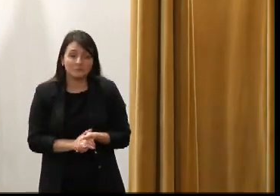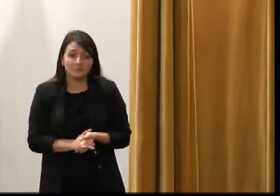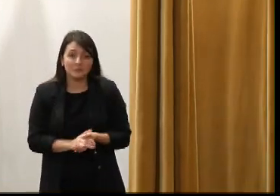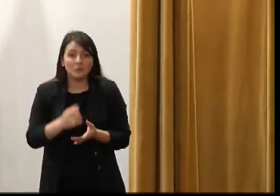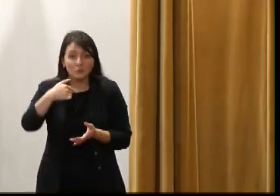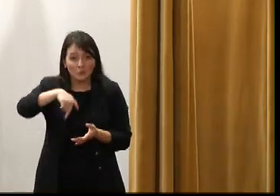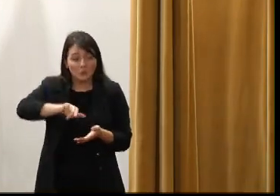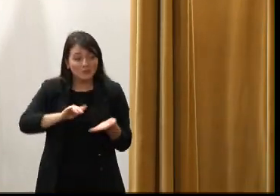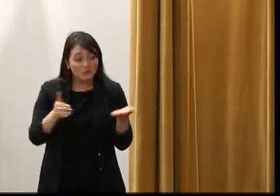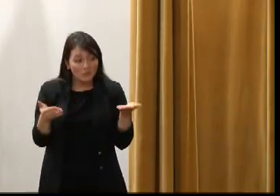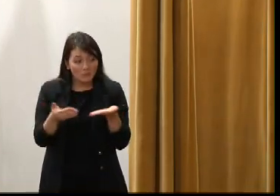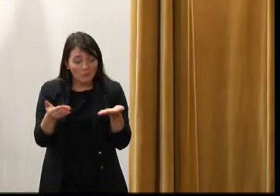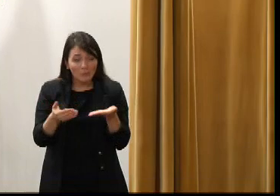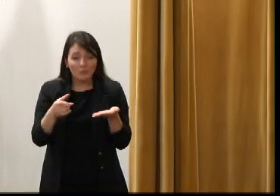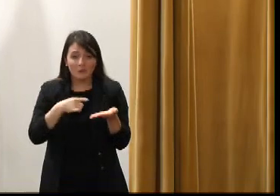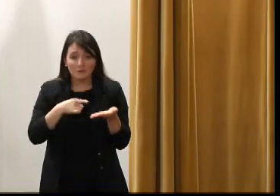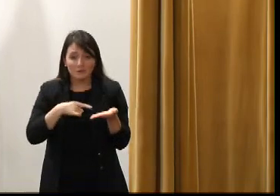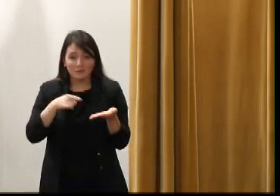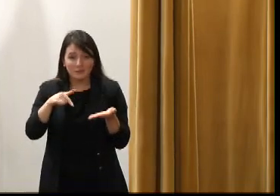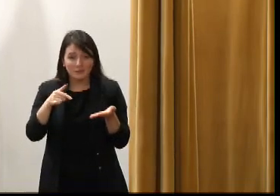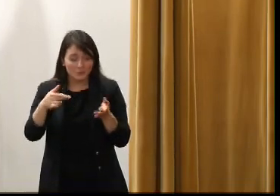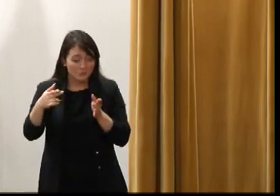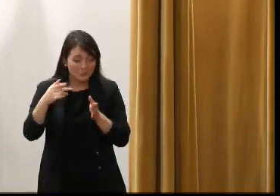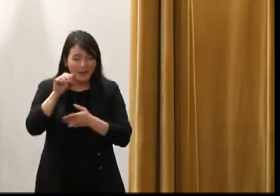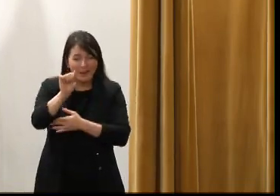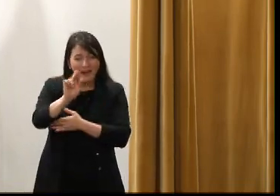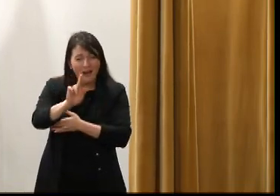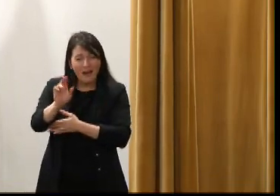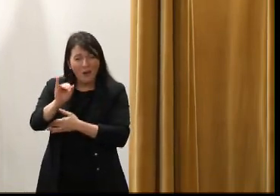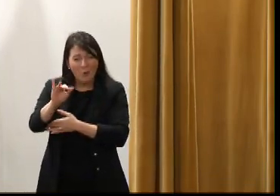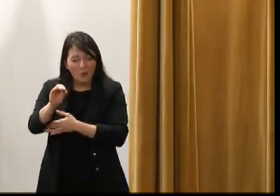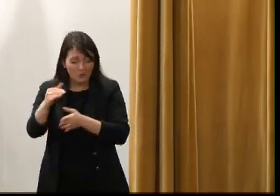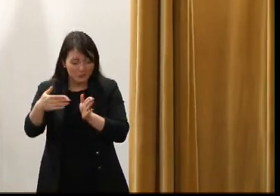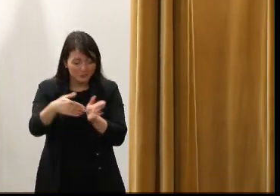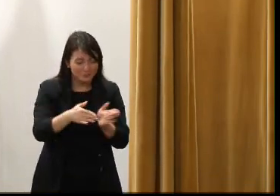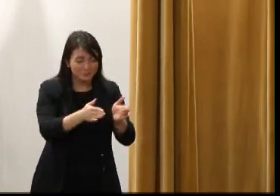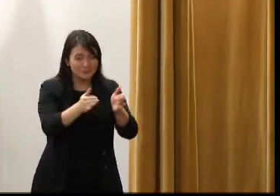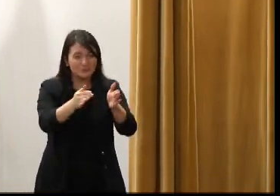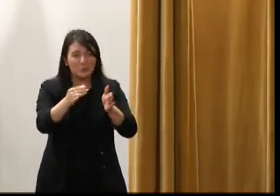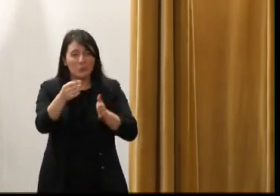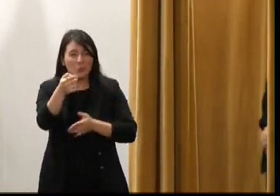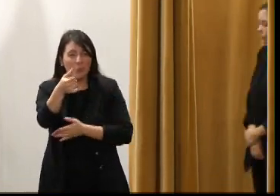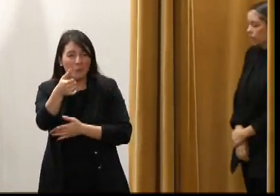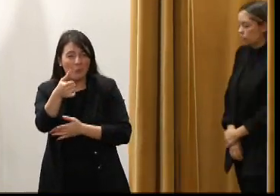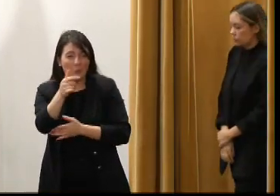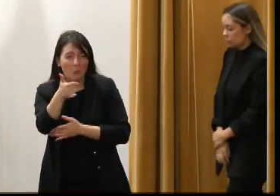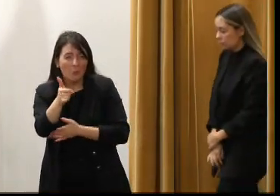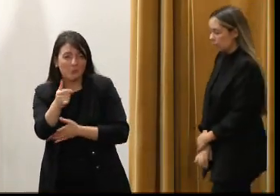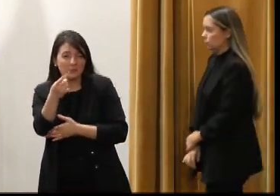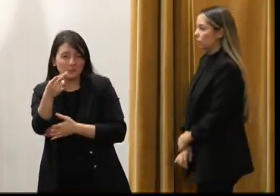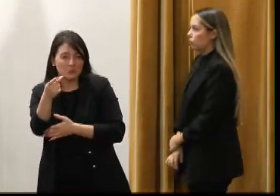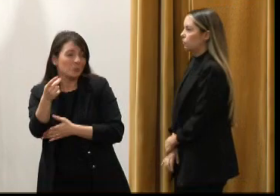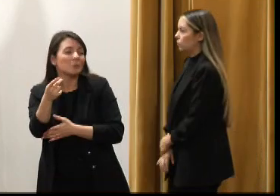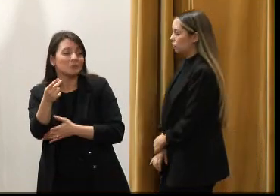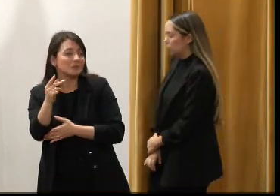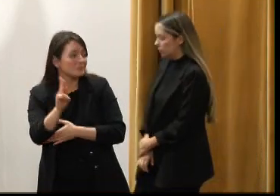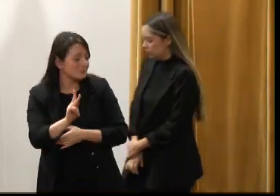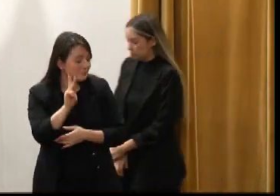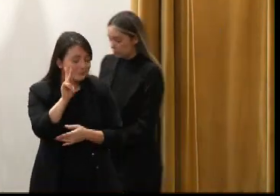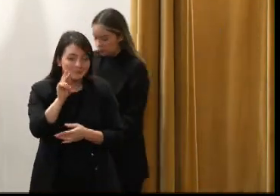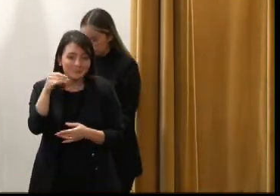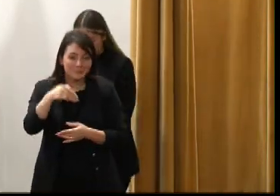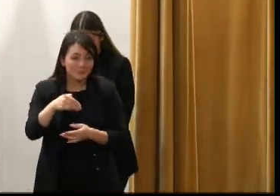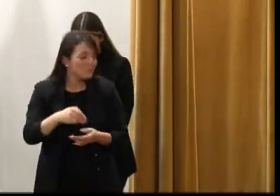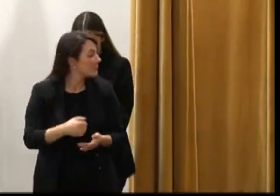Nós agora temos aqui do lado do Arroio Ipiranga, que tem 11, 12 quilômetros, que nasce aqui na Lagoa do Sabão ali,